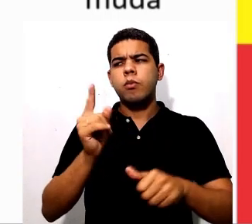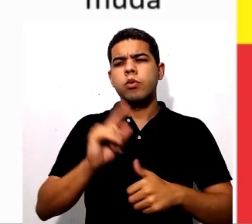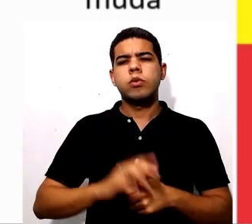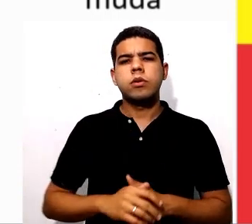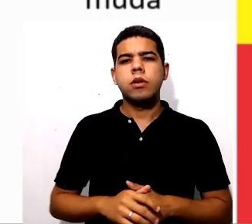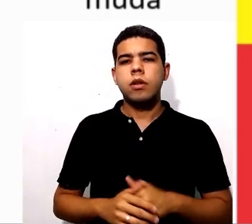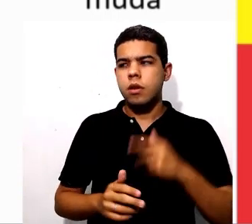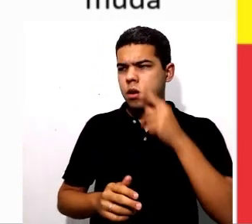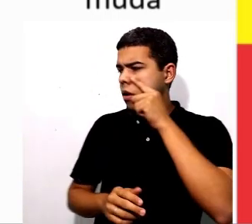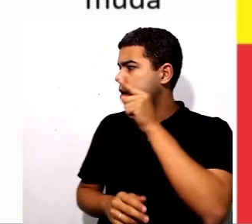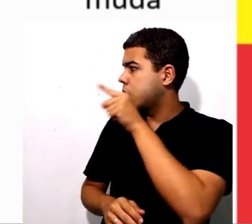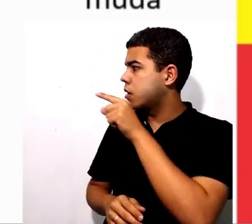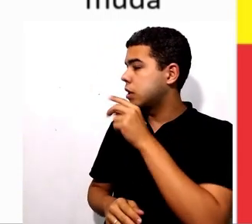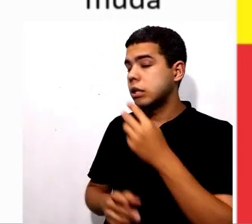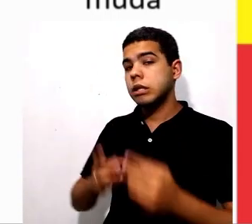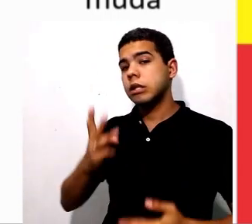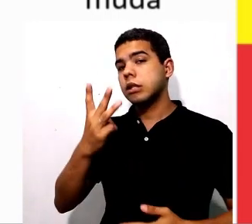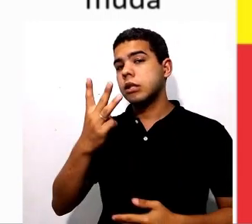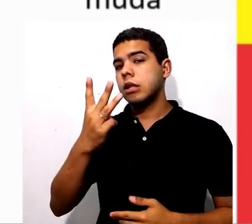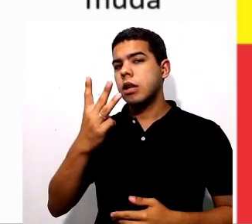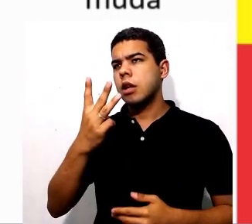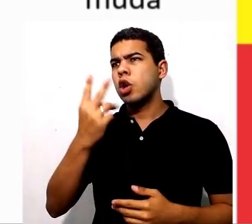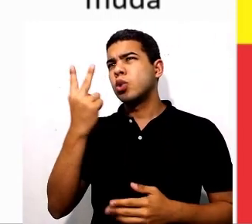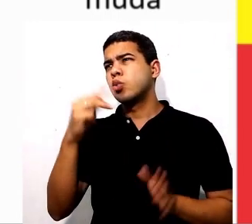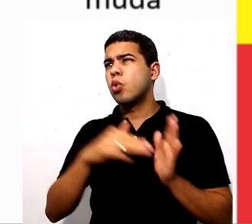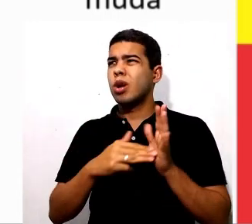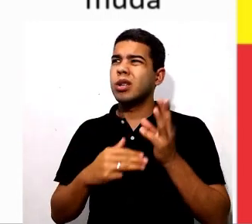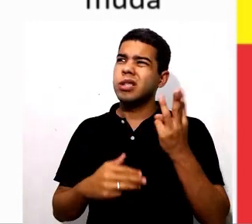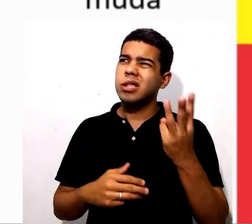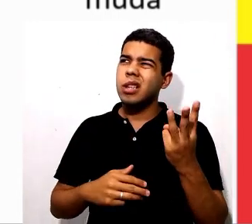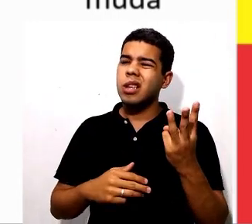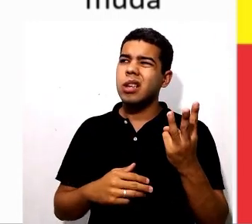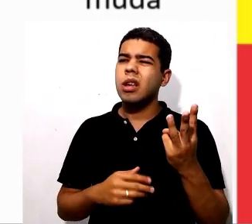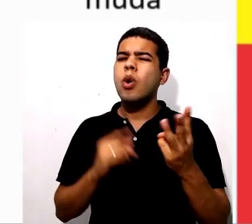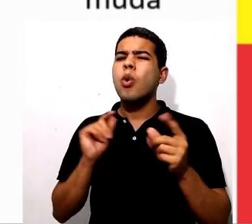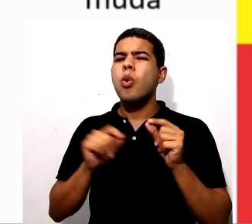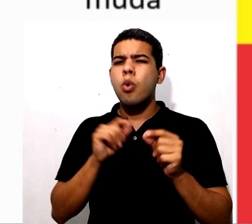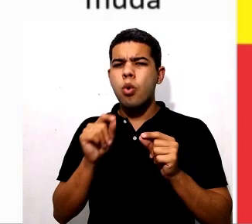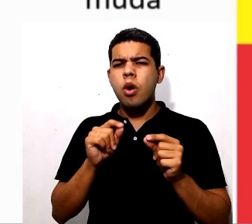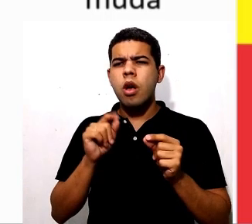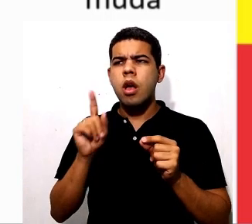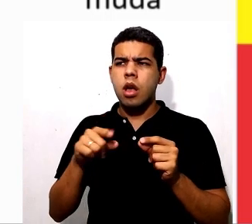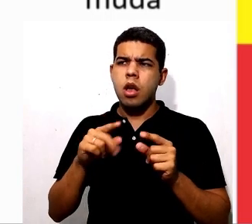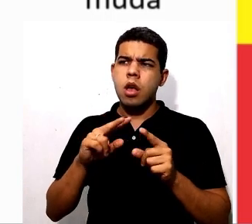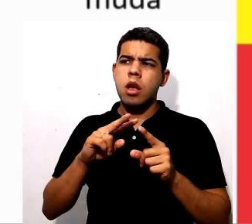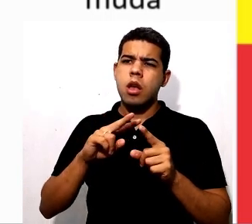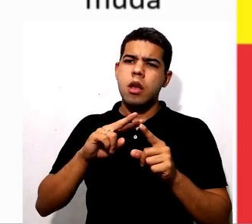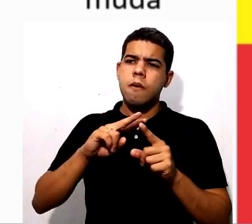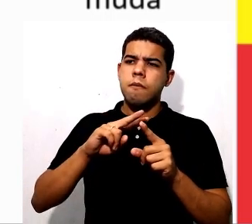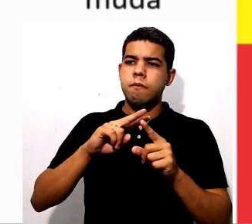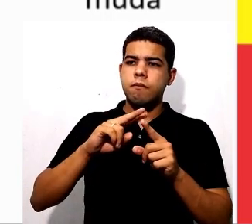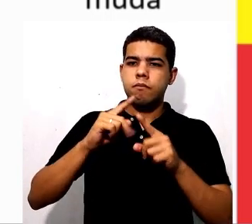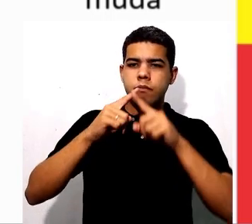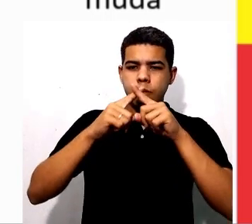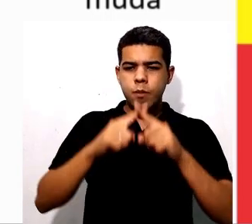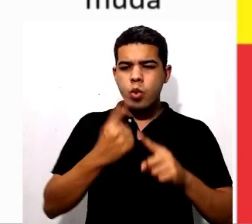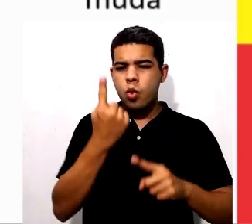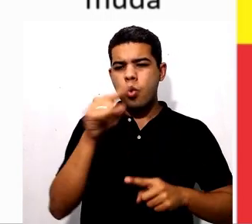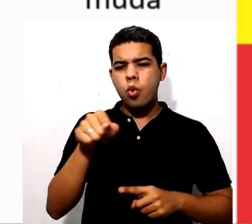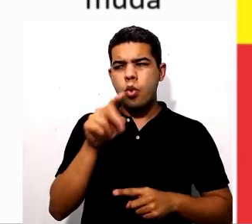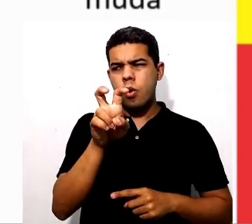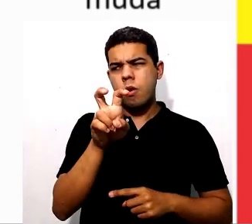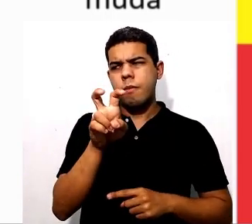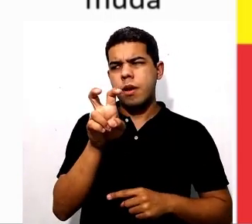Beleza, então de 2 para 3, aconteceu o quê? Ah, multiplicou por 1,5. Se multiplicou por 1,5, todos os outros têm